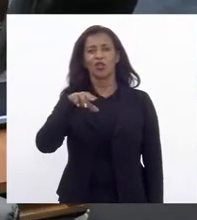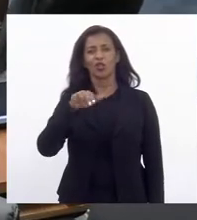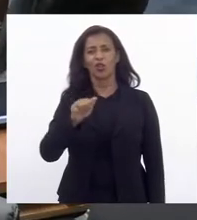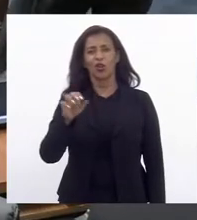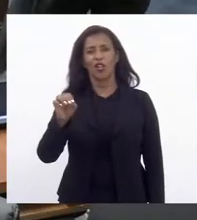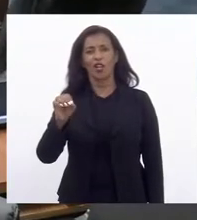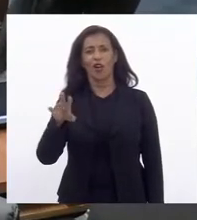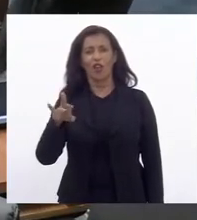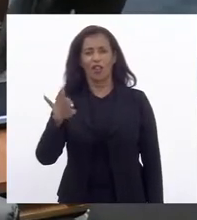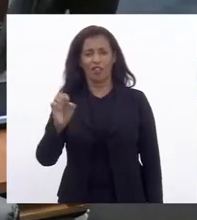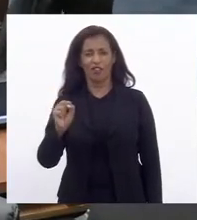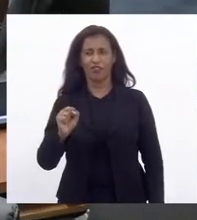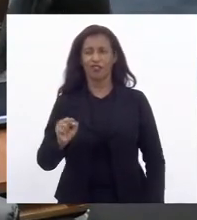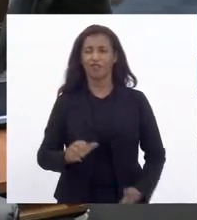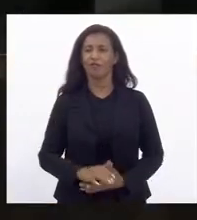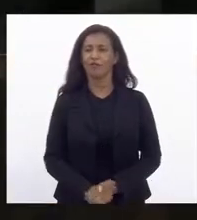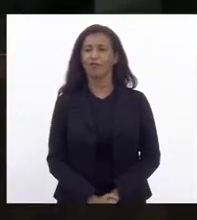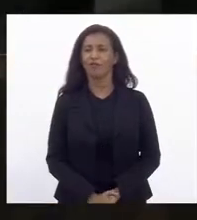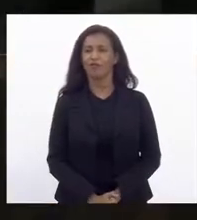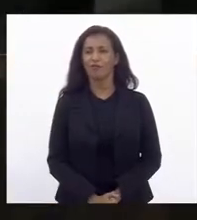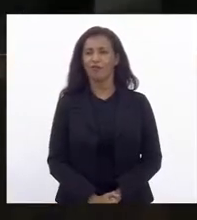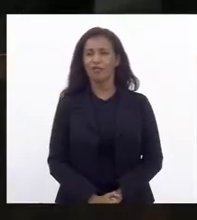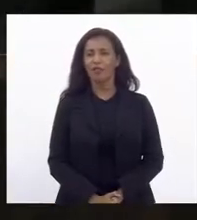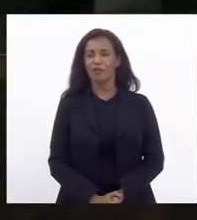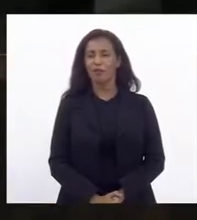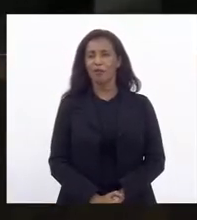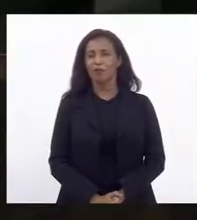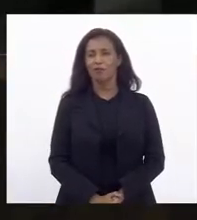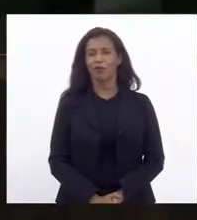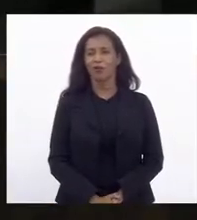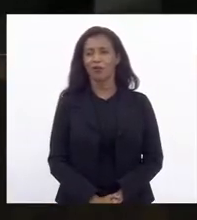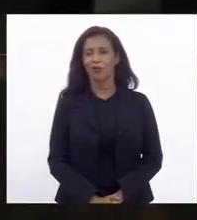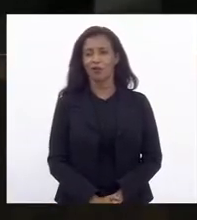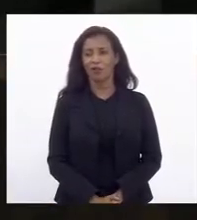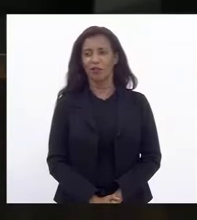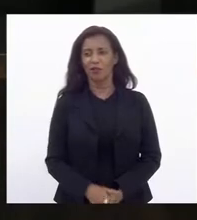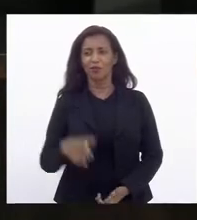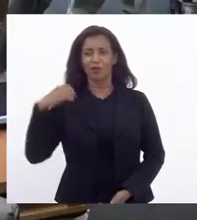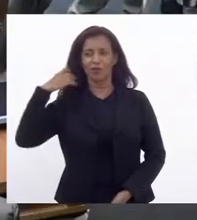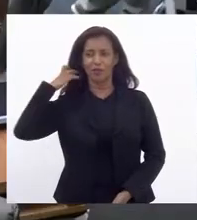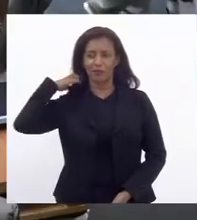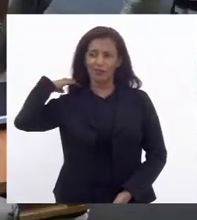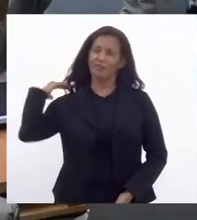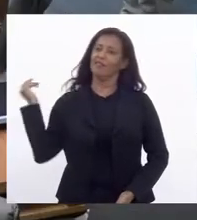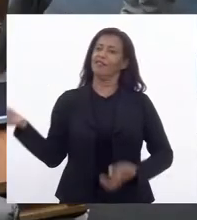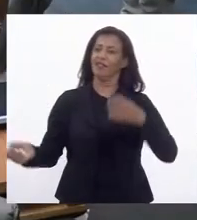Cirila. Quem seria por último, sempre seria melhor, não é assim, ô Leomar?